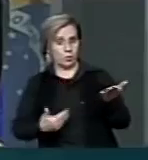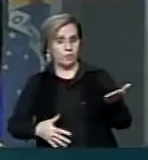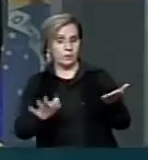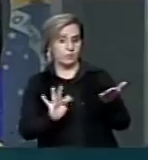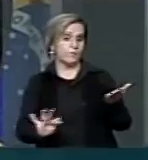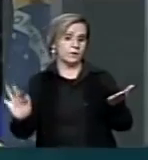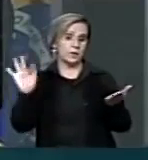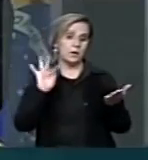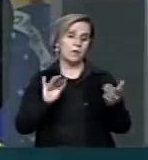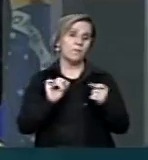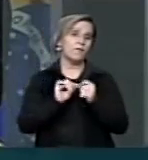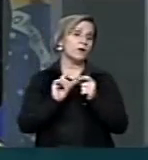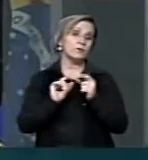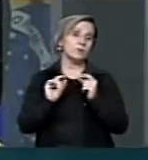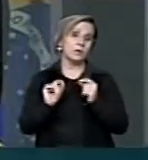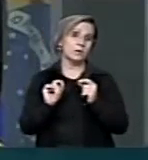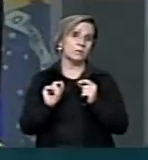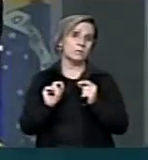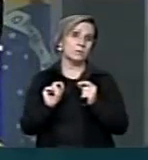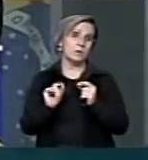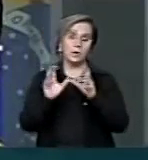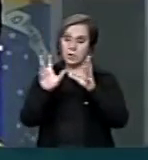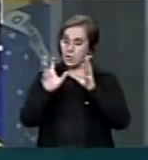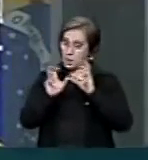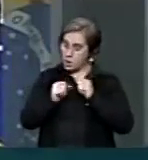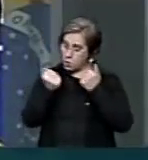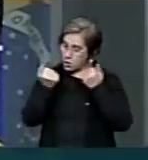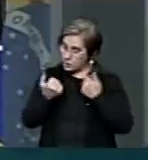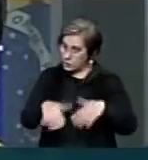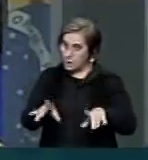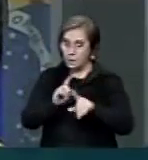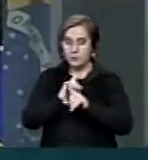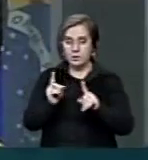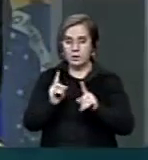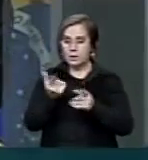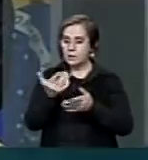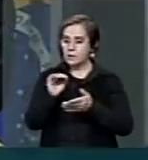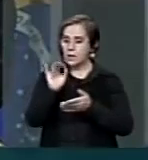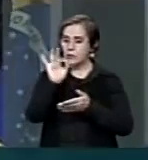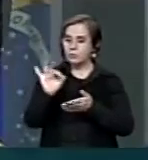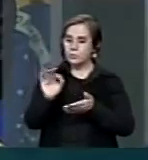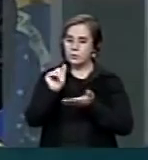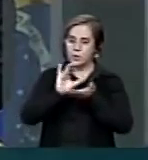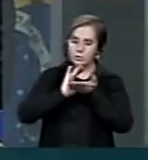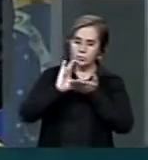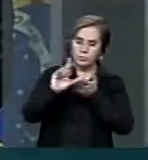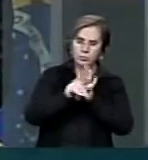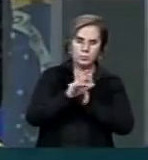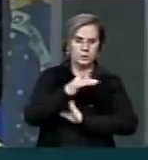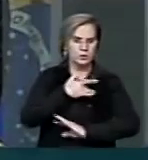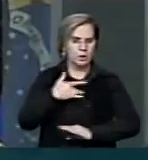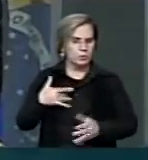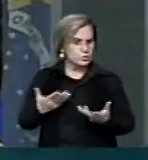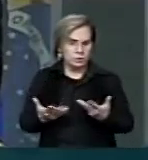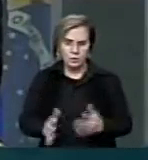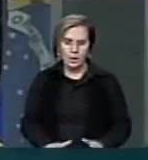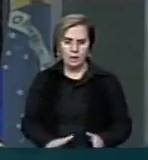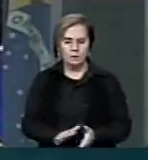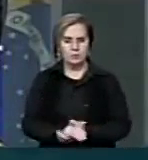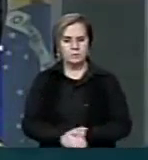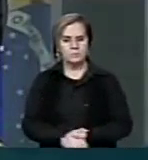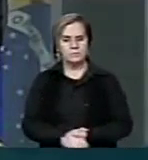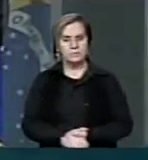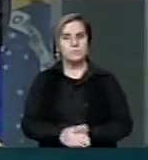federal não aceita ou reluta aplicar 10% do seu orçamento na saúde.